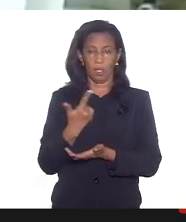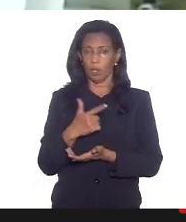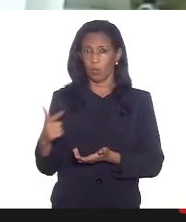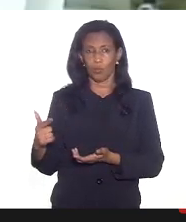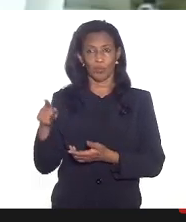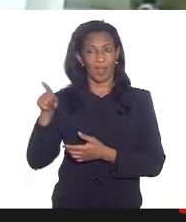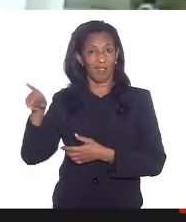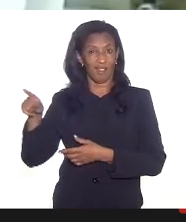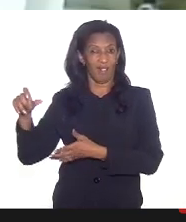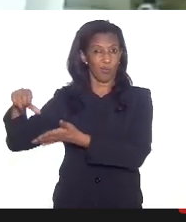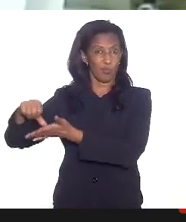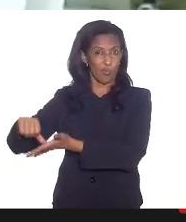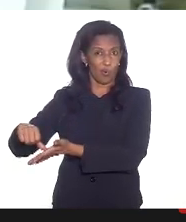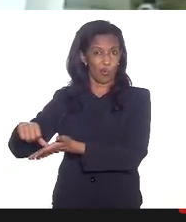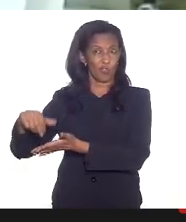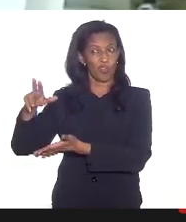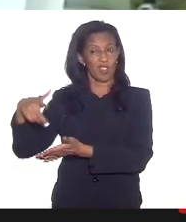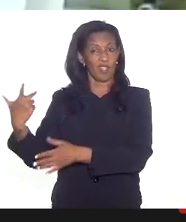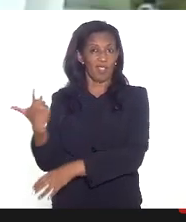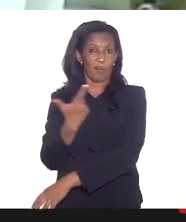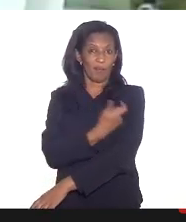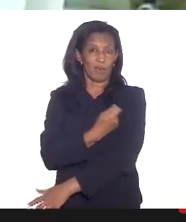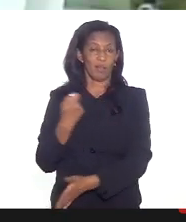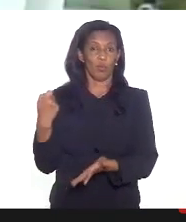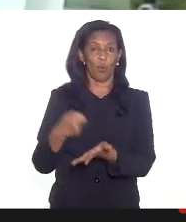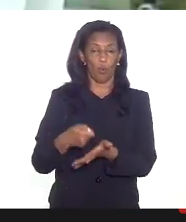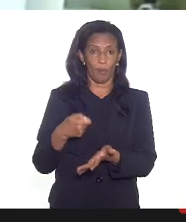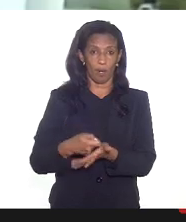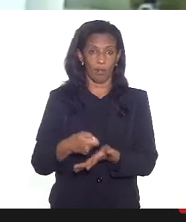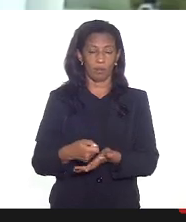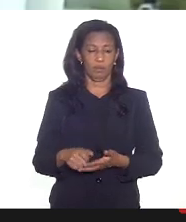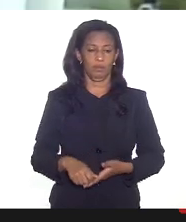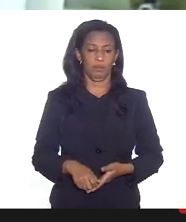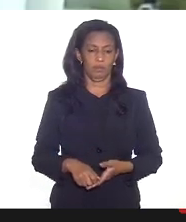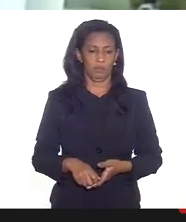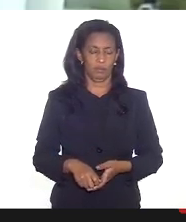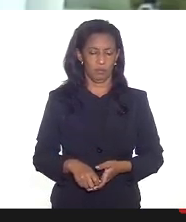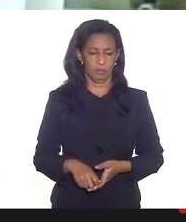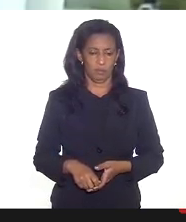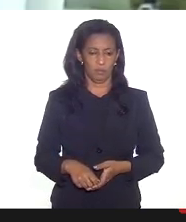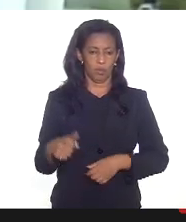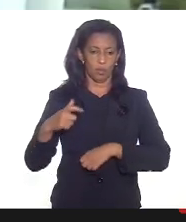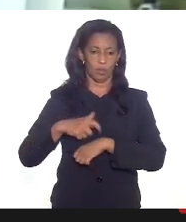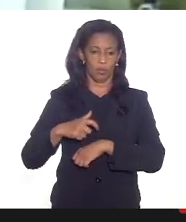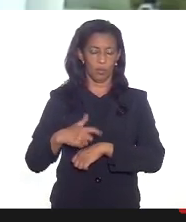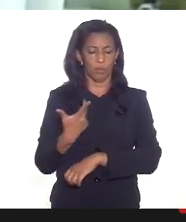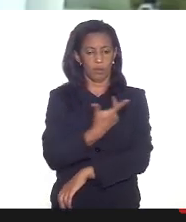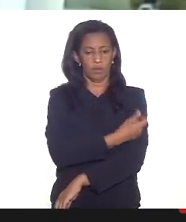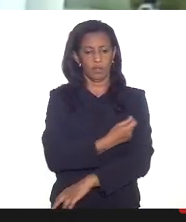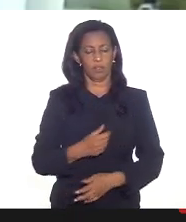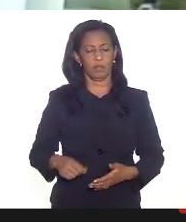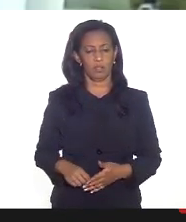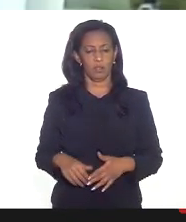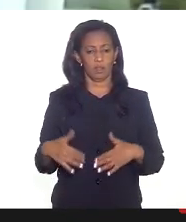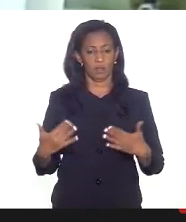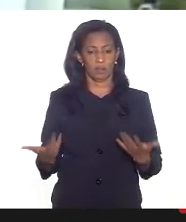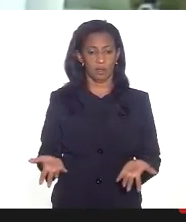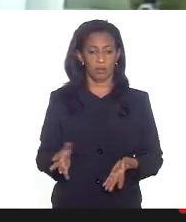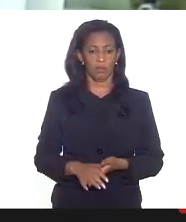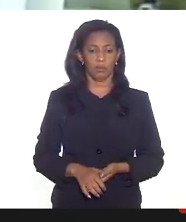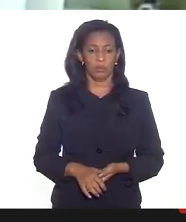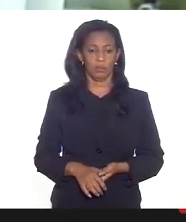na ponta intentar de fato cobrando isso é no momento da vacinação então